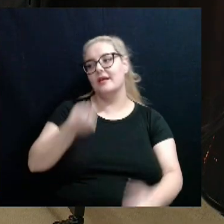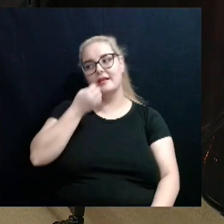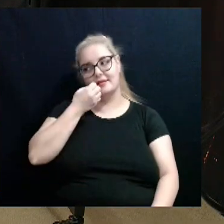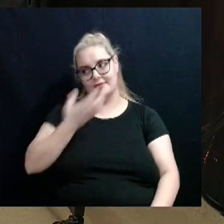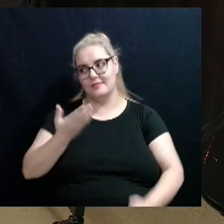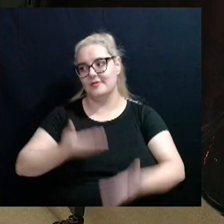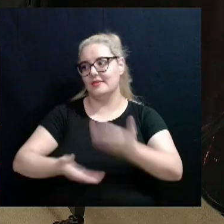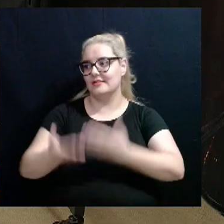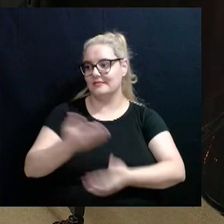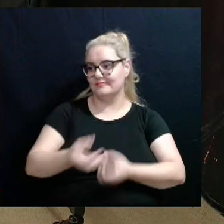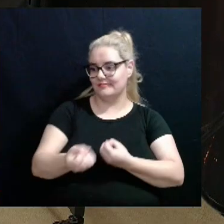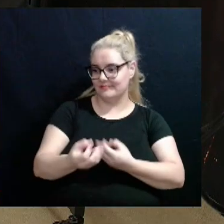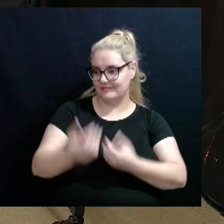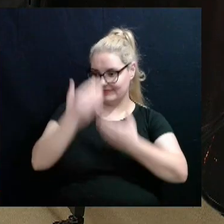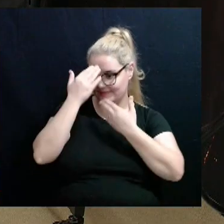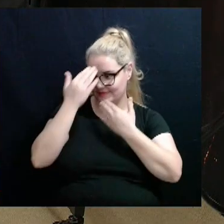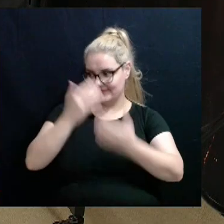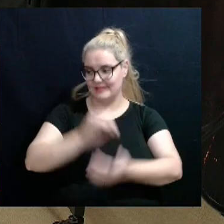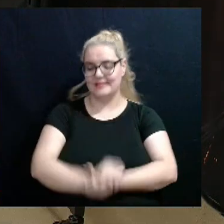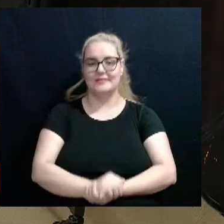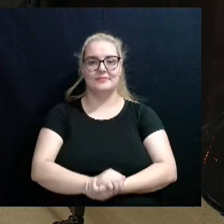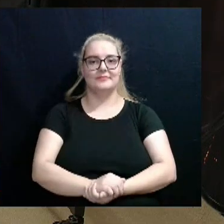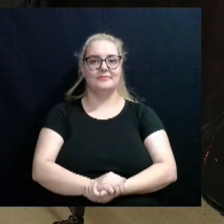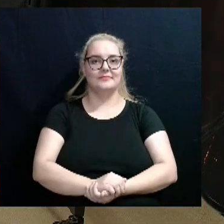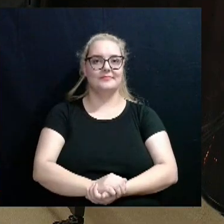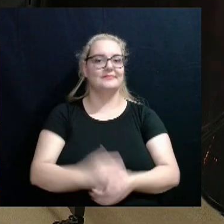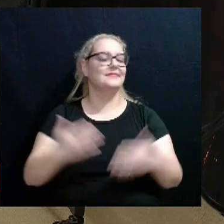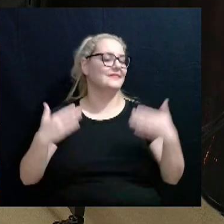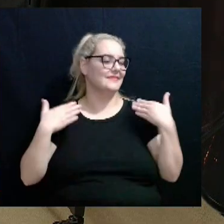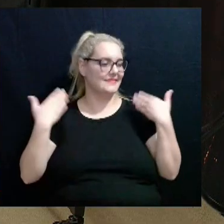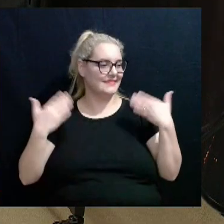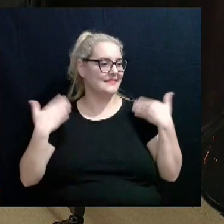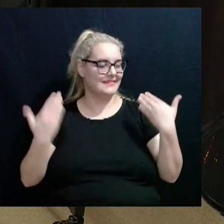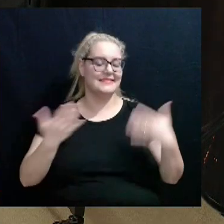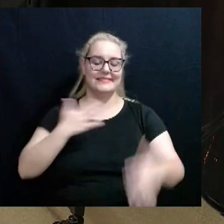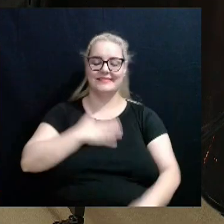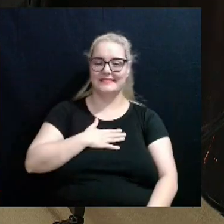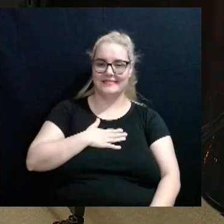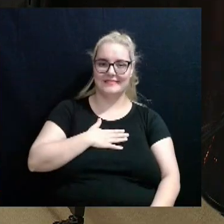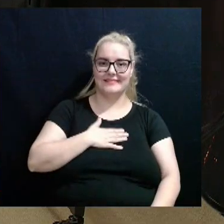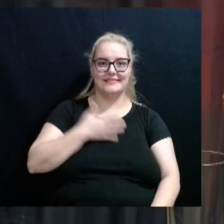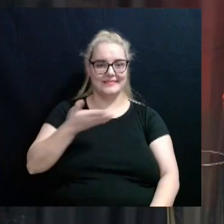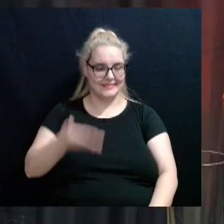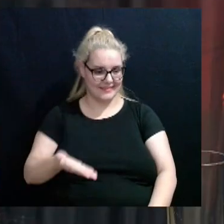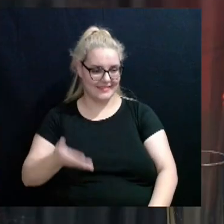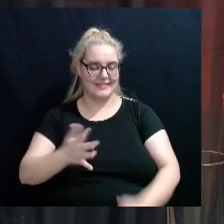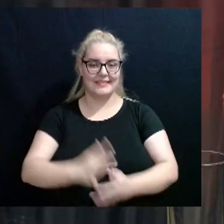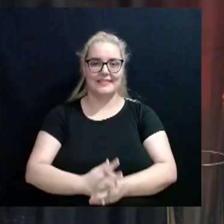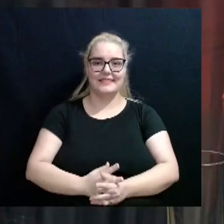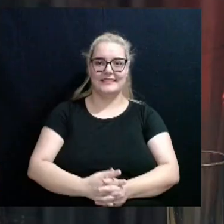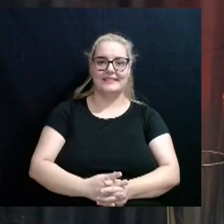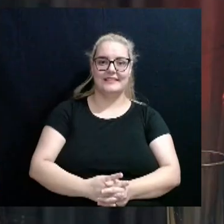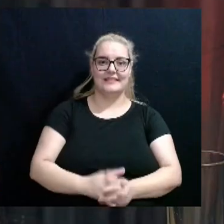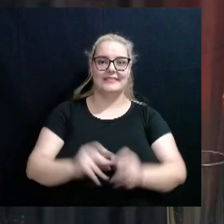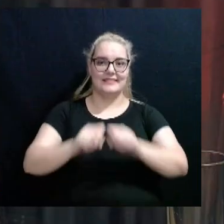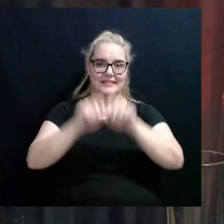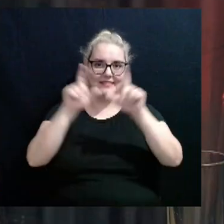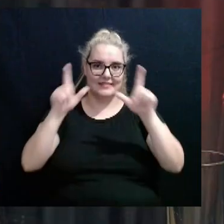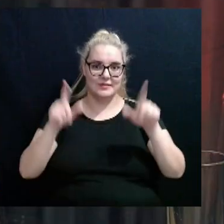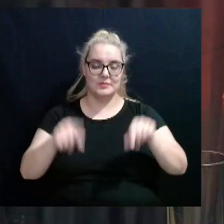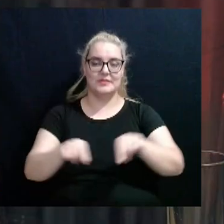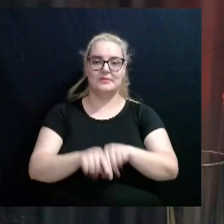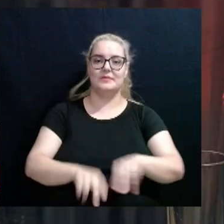Muito obrigada. Foi uma alegria, né, para mim, estar aqui, né, nesta manhã. Também desejo uma